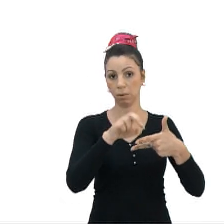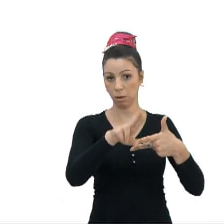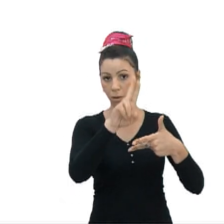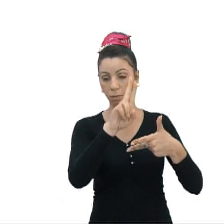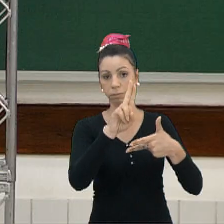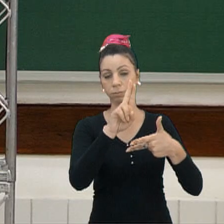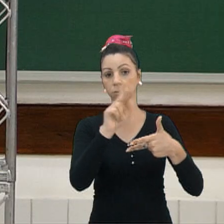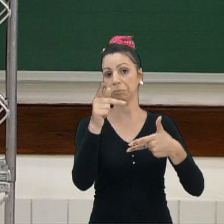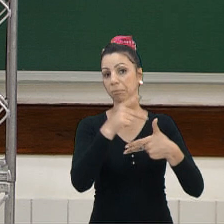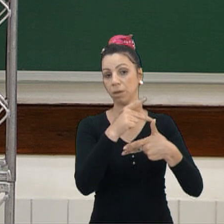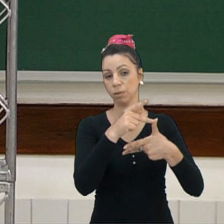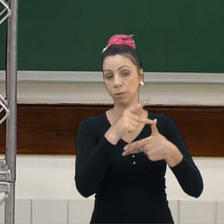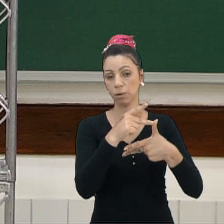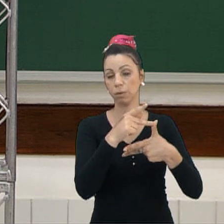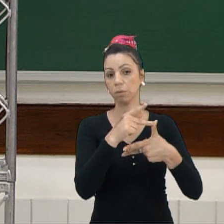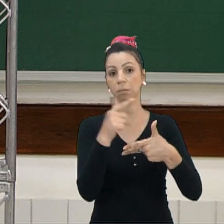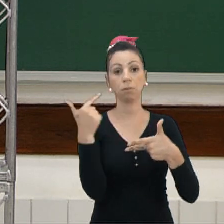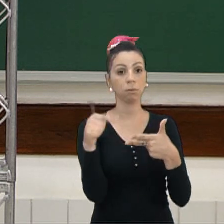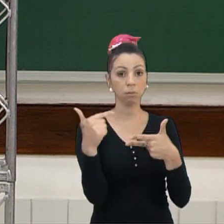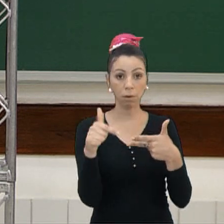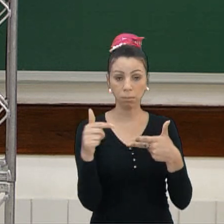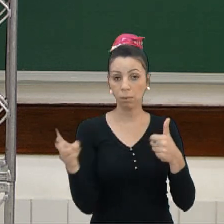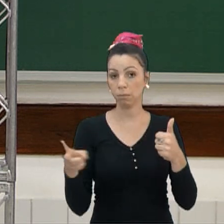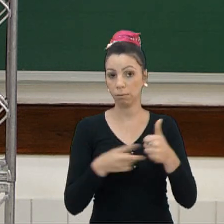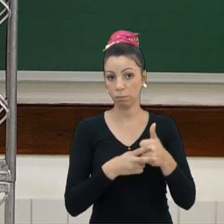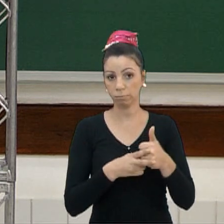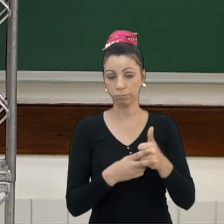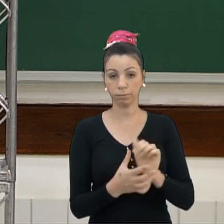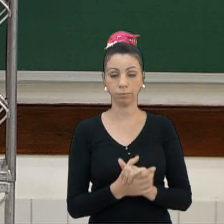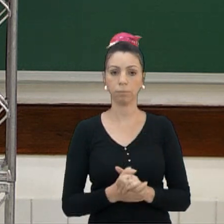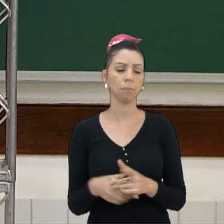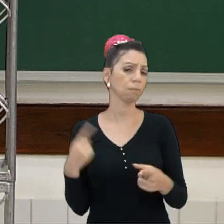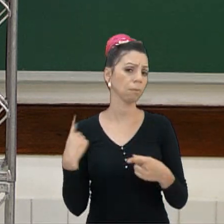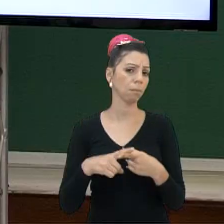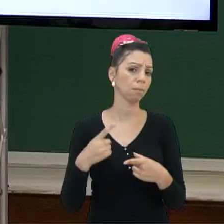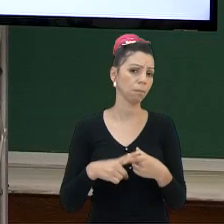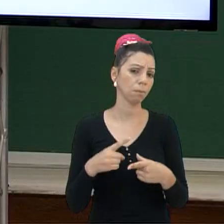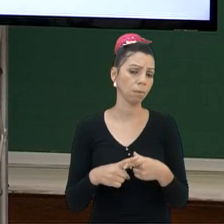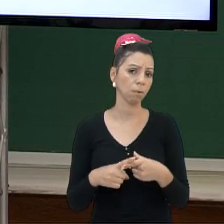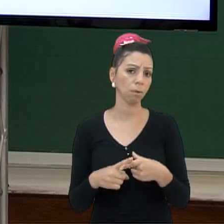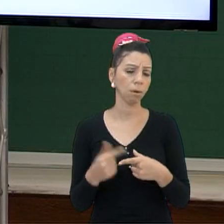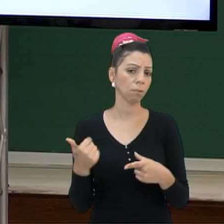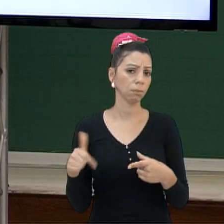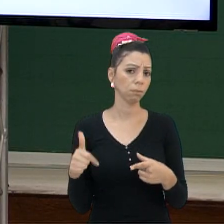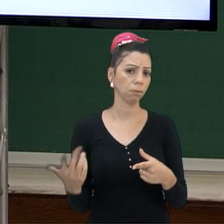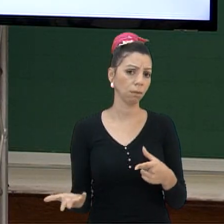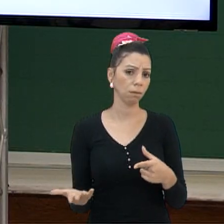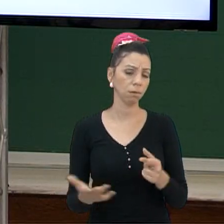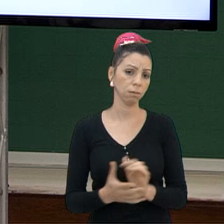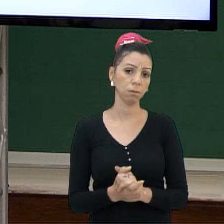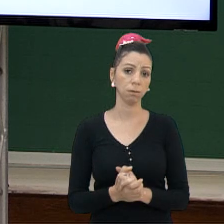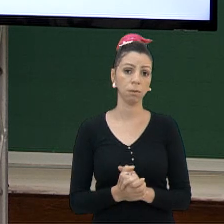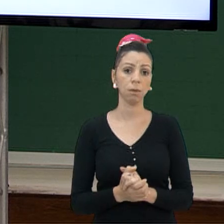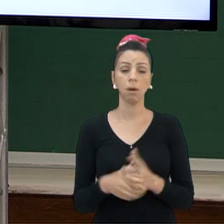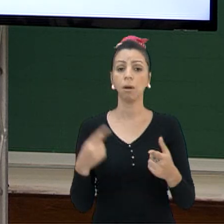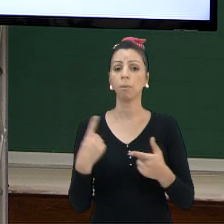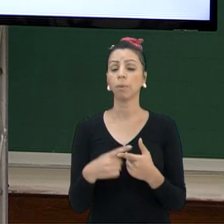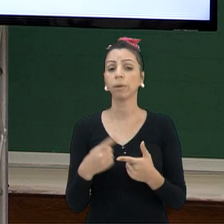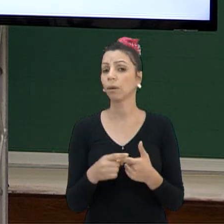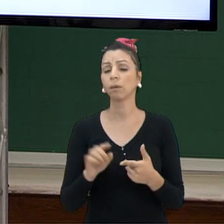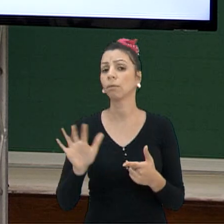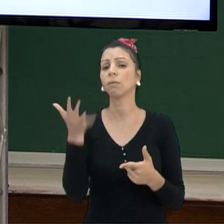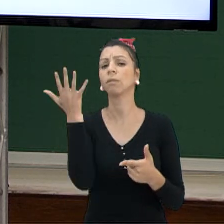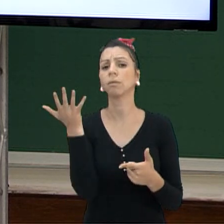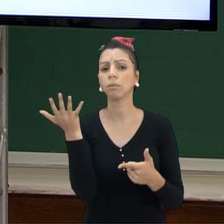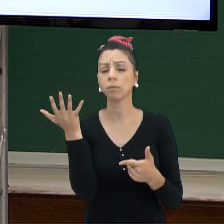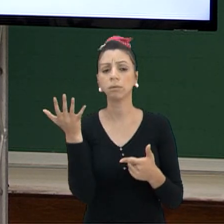modo imperativo, eu não tenho essa conjugação verbal. Por que eu não tenho essa conjugação? Por que isso não